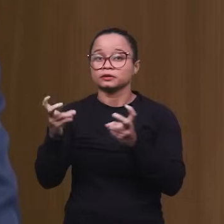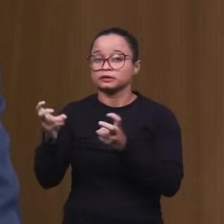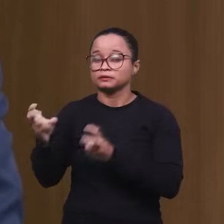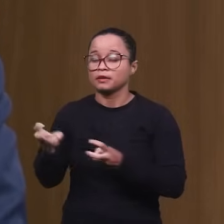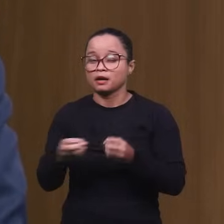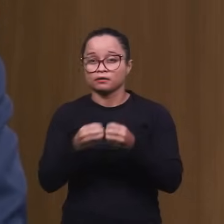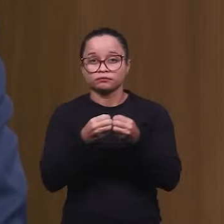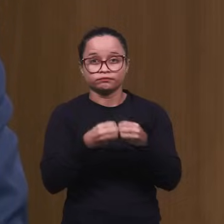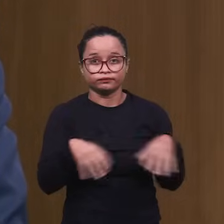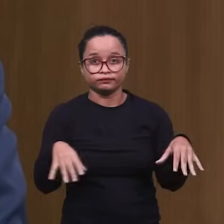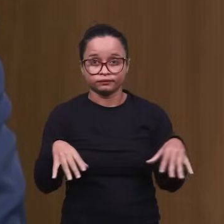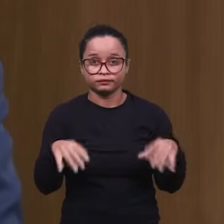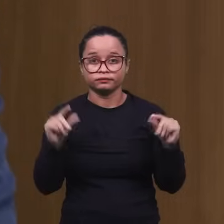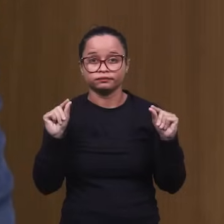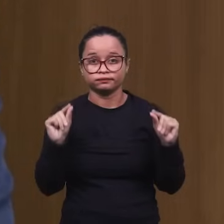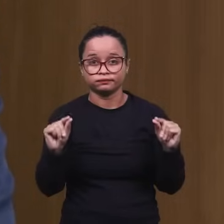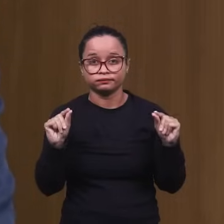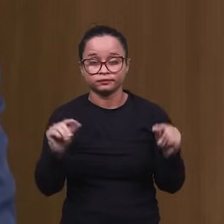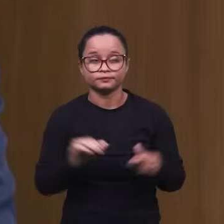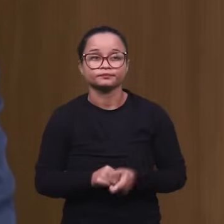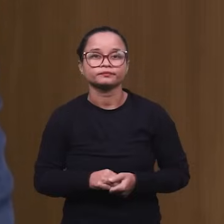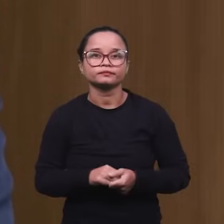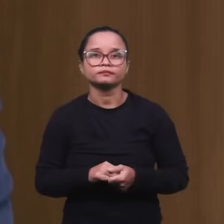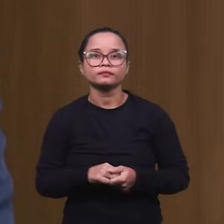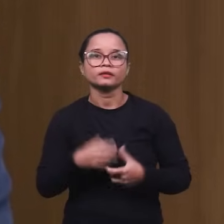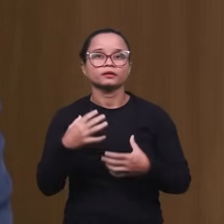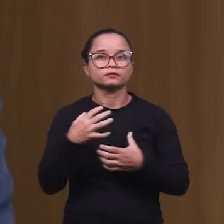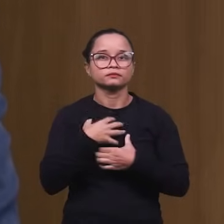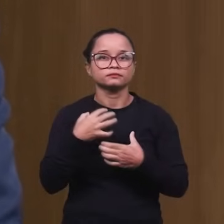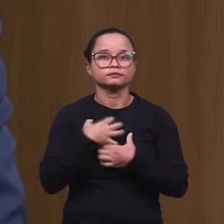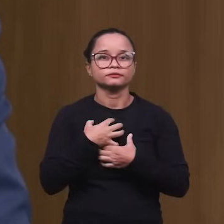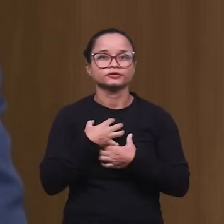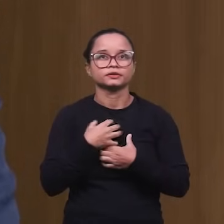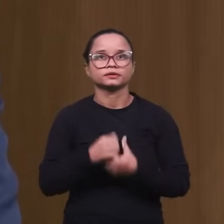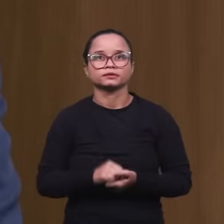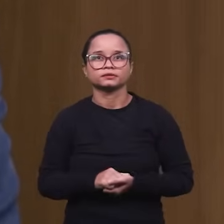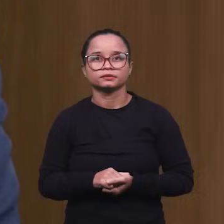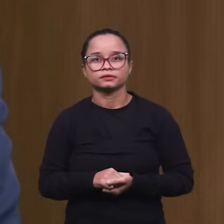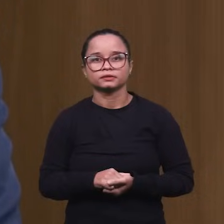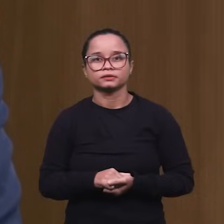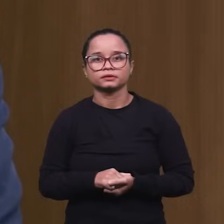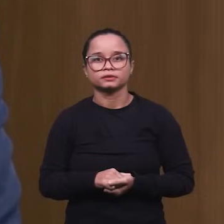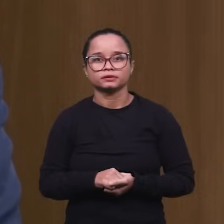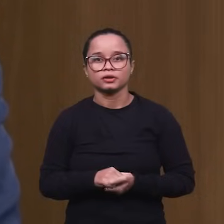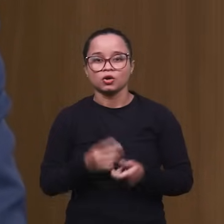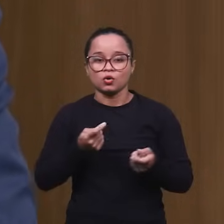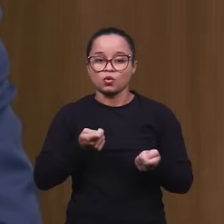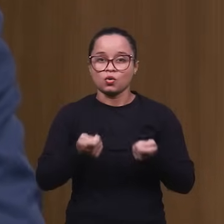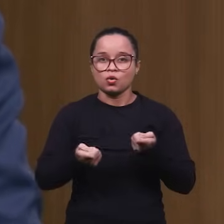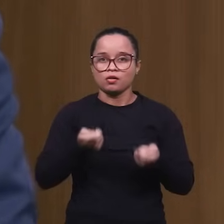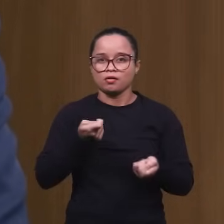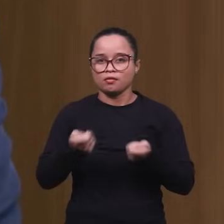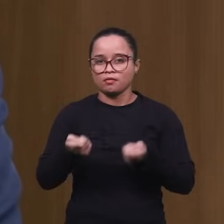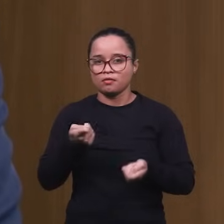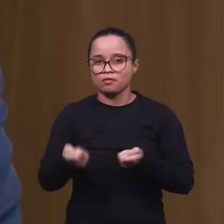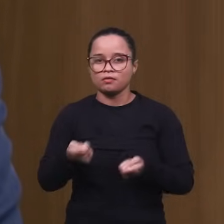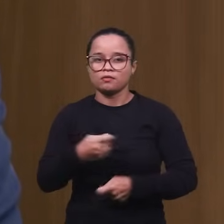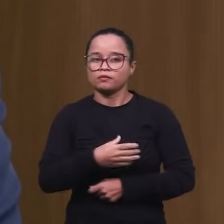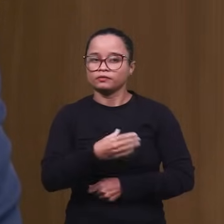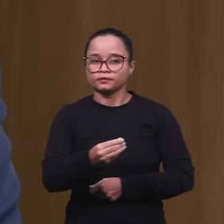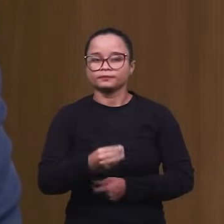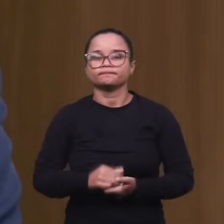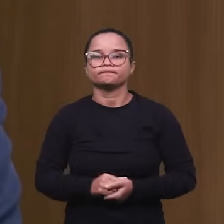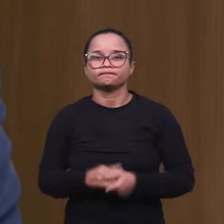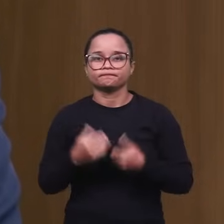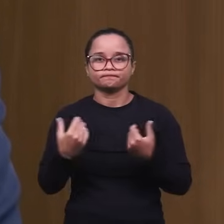que a consequência foi por conta desta maneira com que ele, né, governava os seus